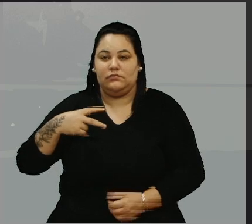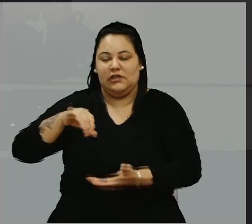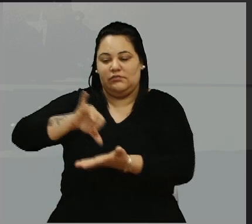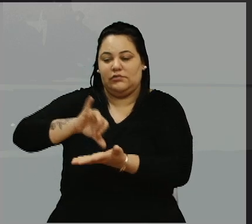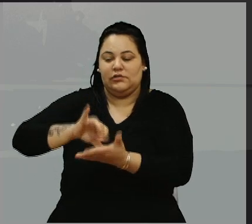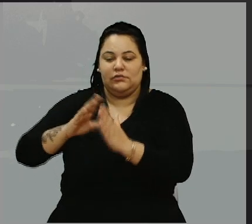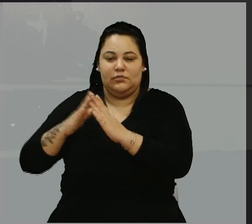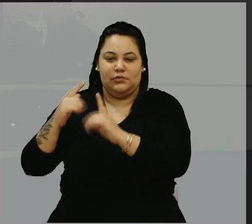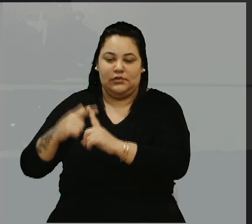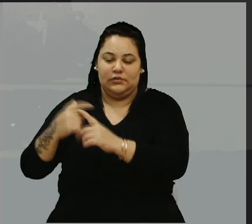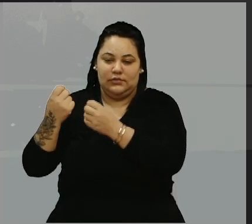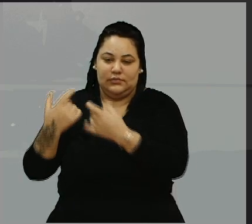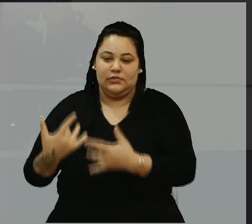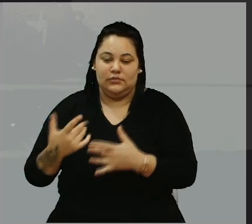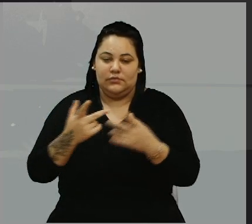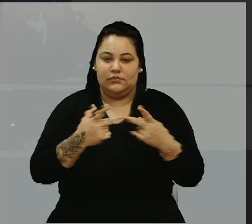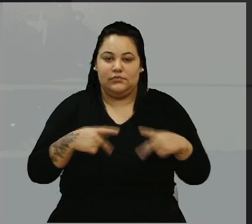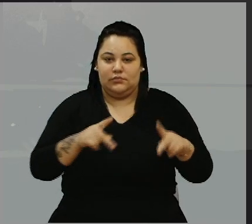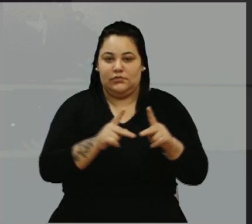explicando para a população